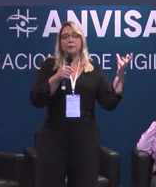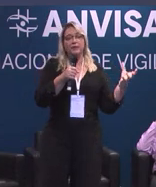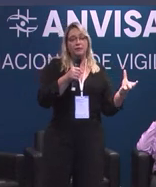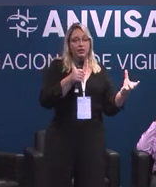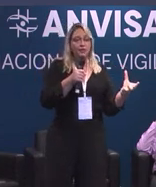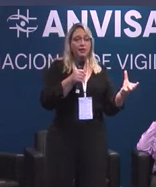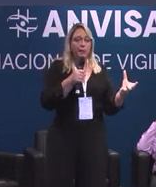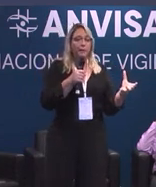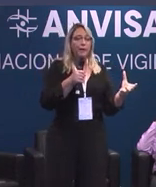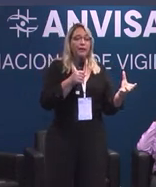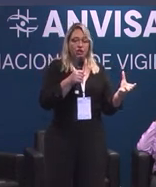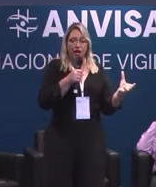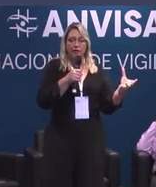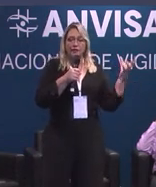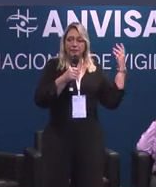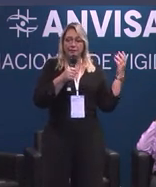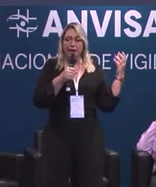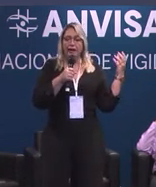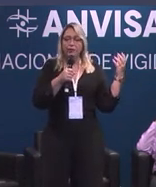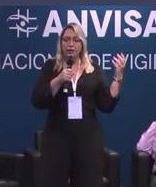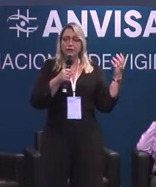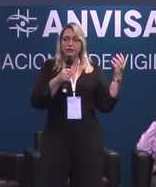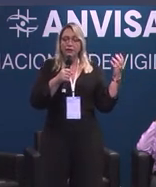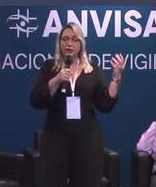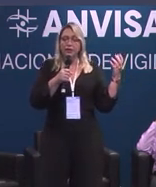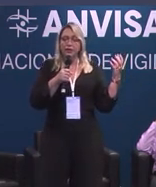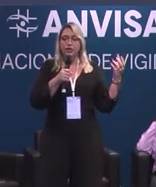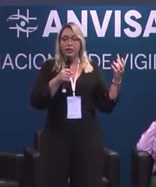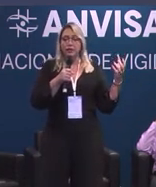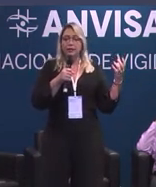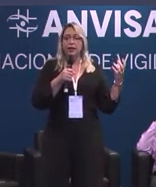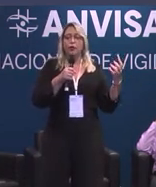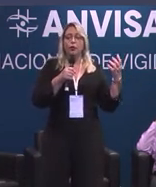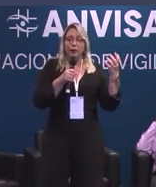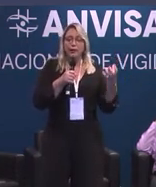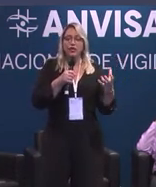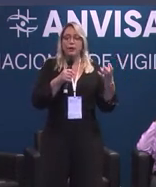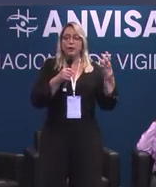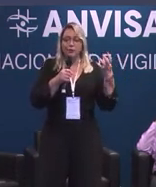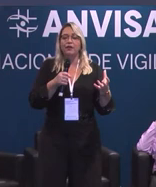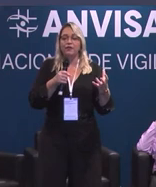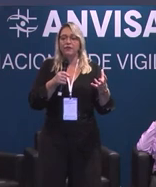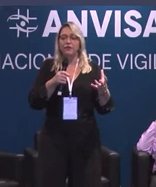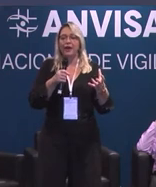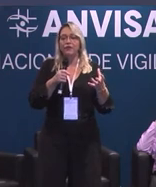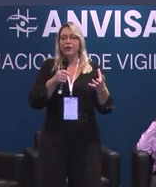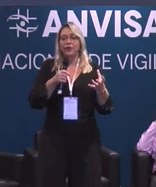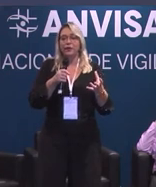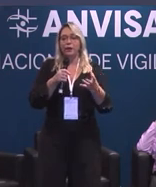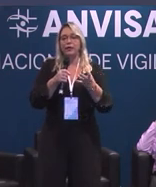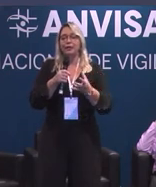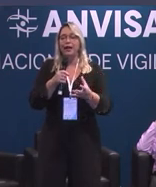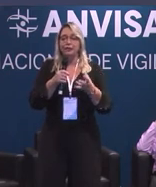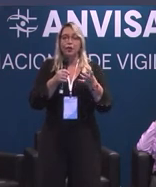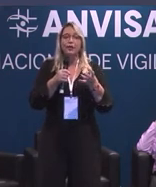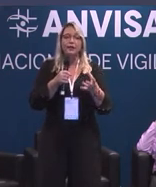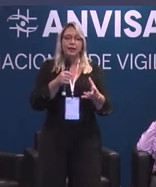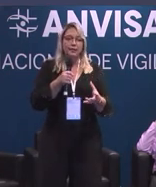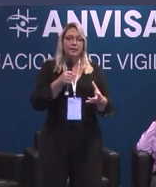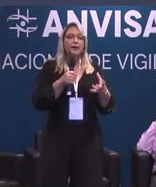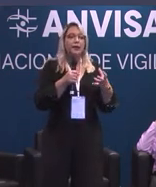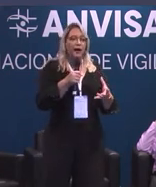preciso que a gente saiba planejar. Está lá no início, na diretriz 3. O planejamento é que vai efetivamente dar